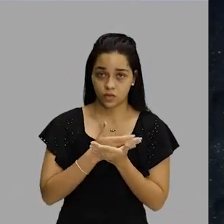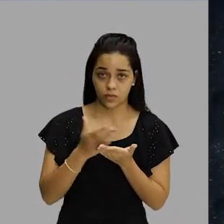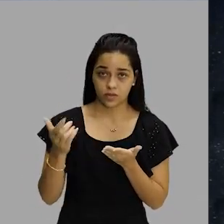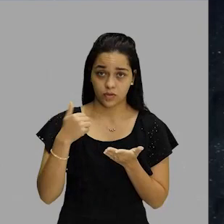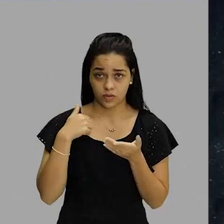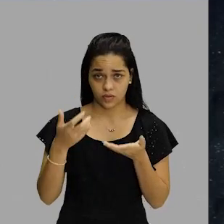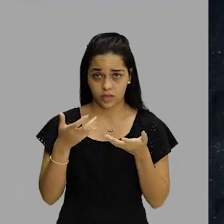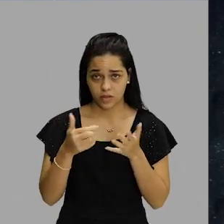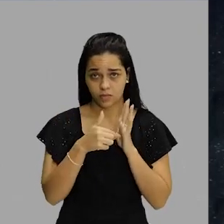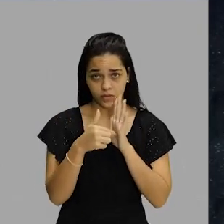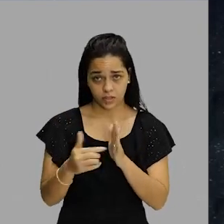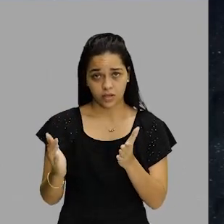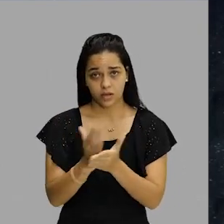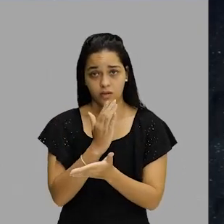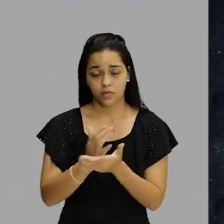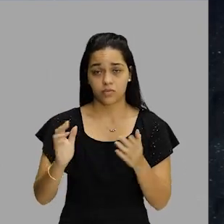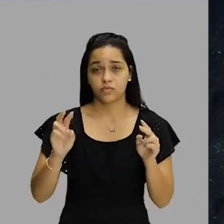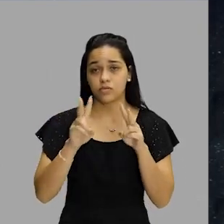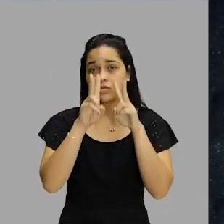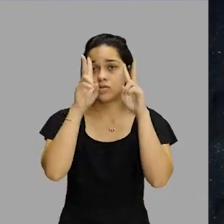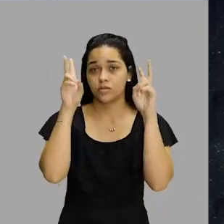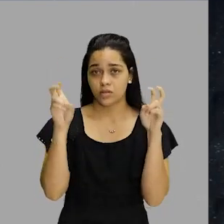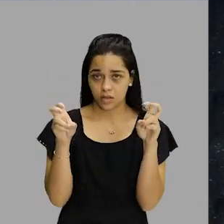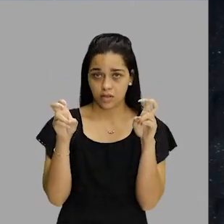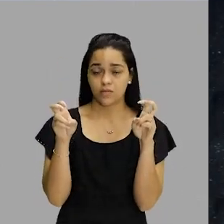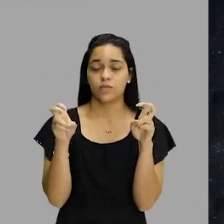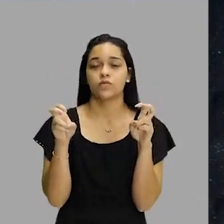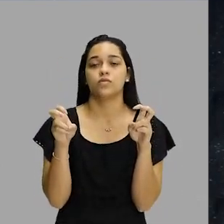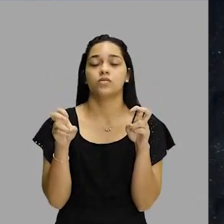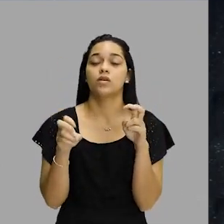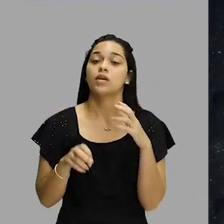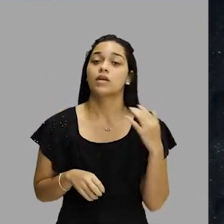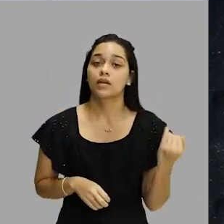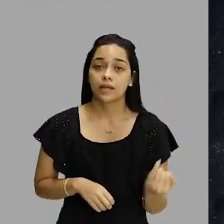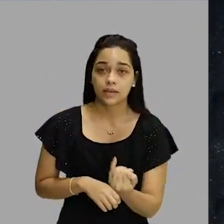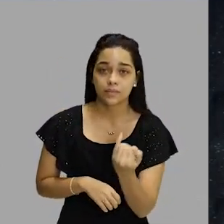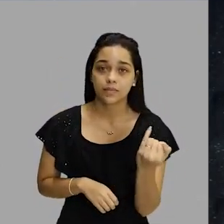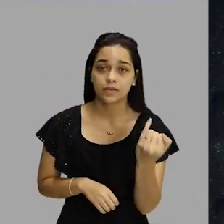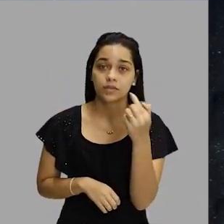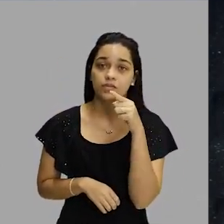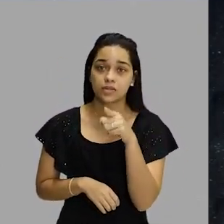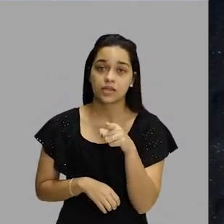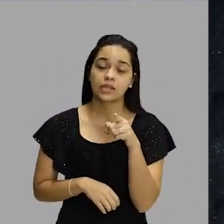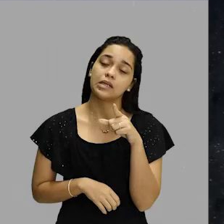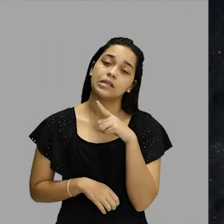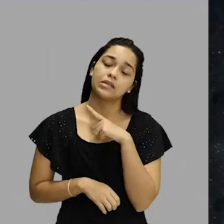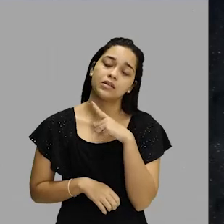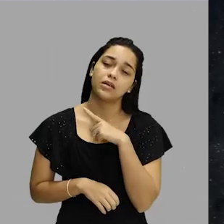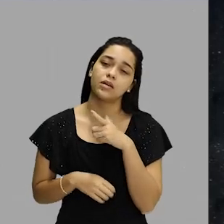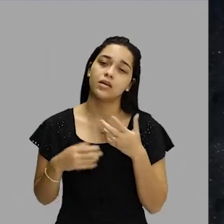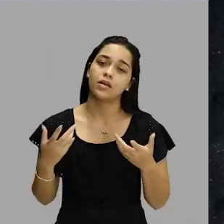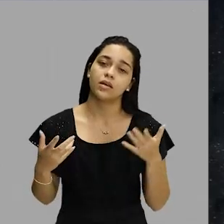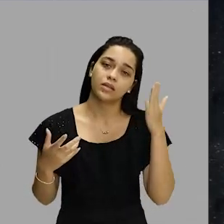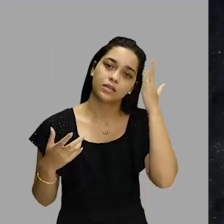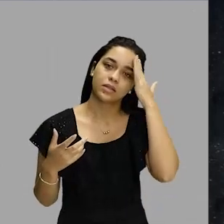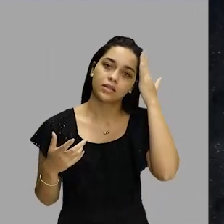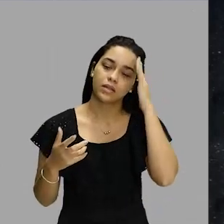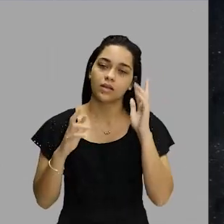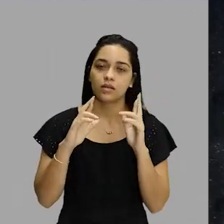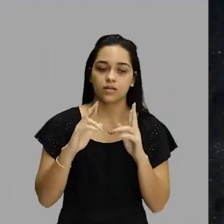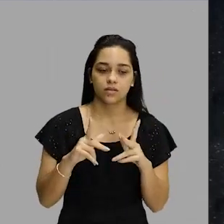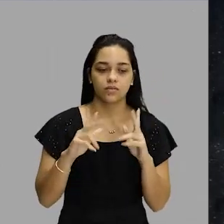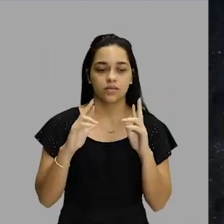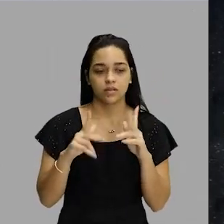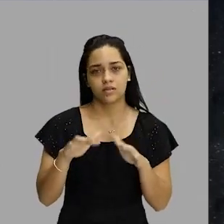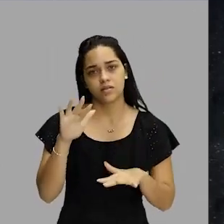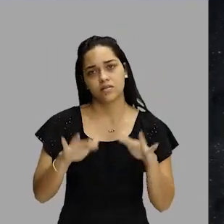gostaria de trazer aqui alguns termos epidemiológicos que são importantes para vocês terem ali, entenderem a diferença,